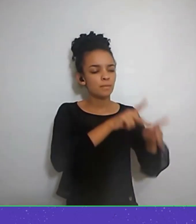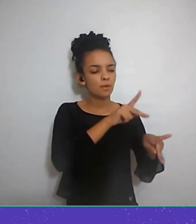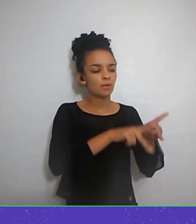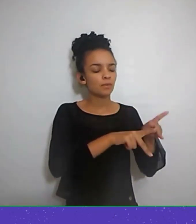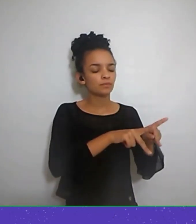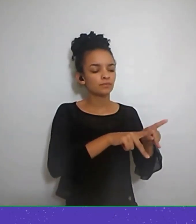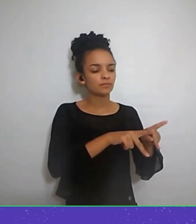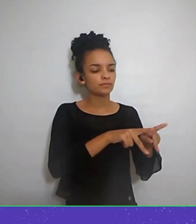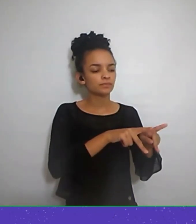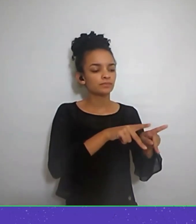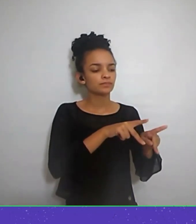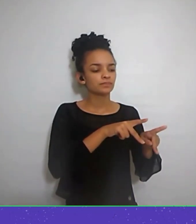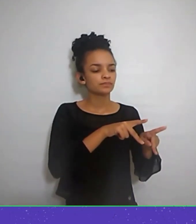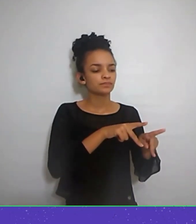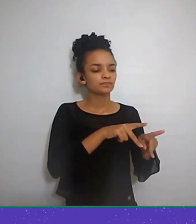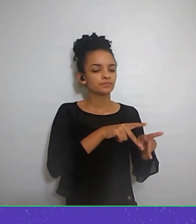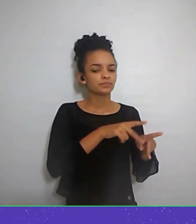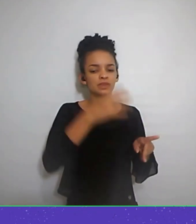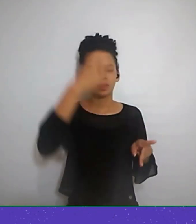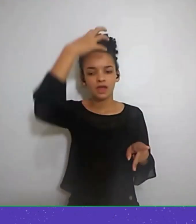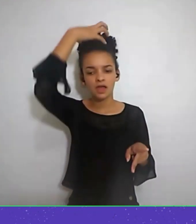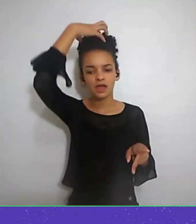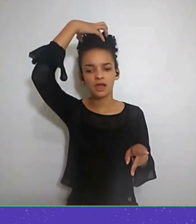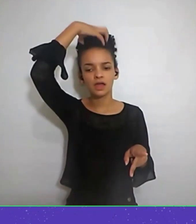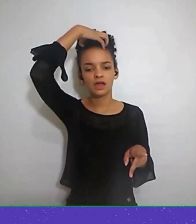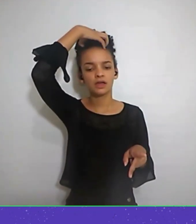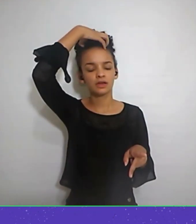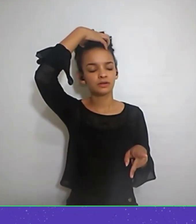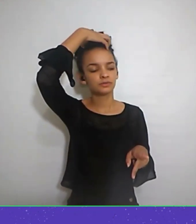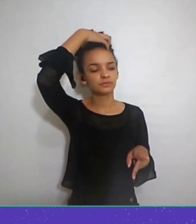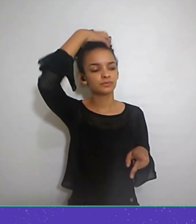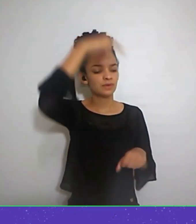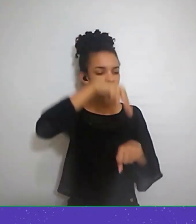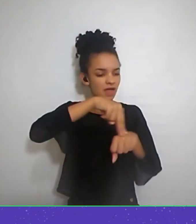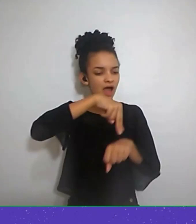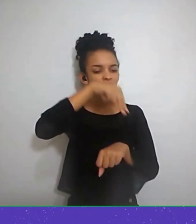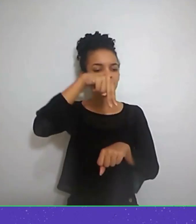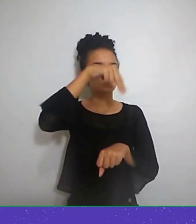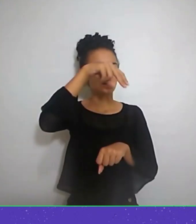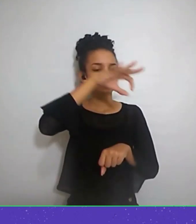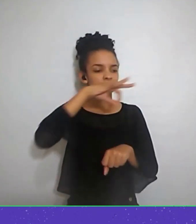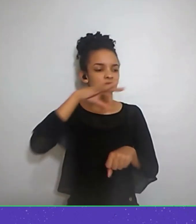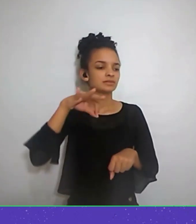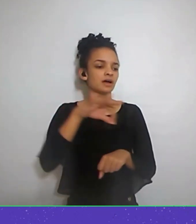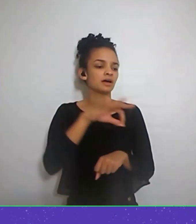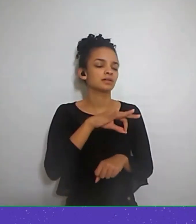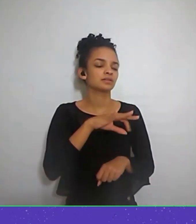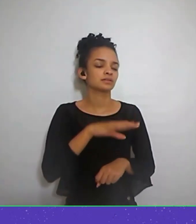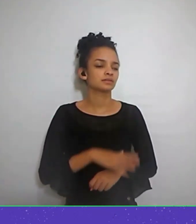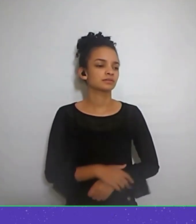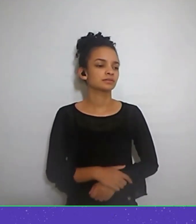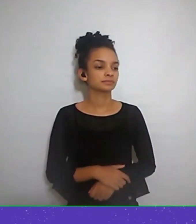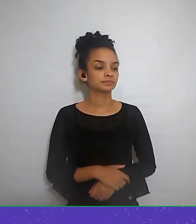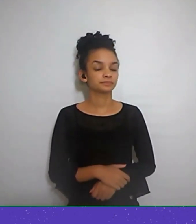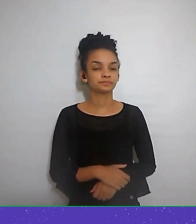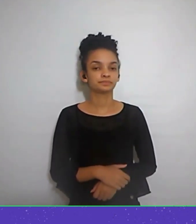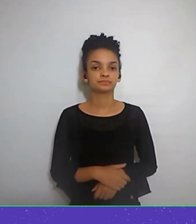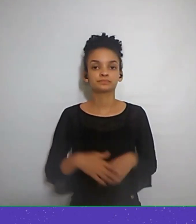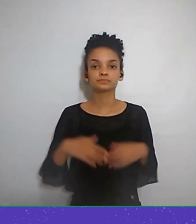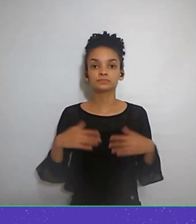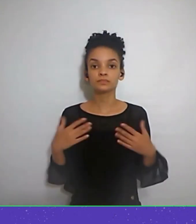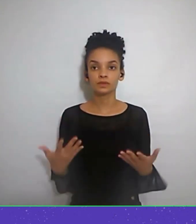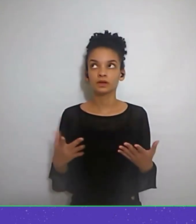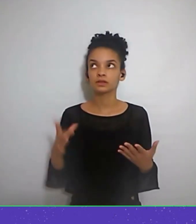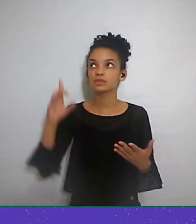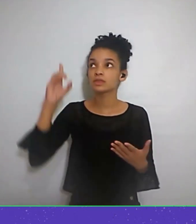sacerdotes e nação santa. E Deus então começou a dar a lei